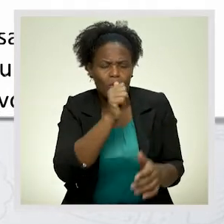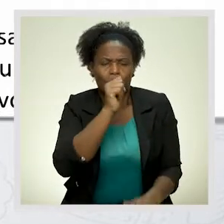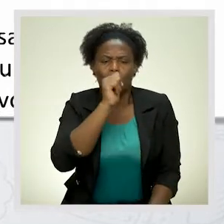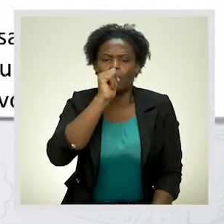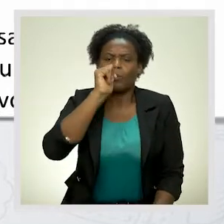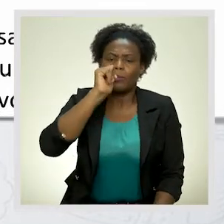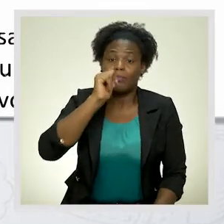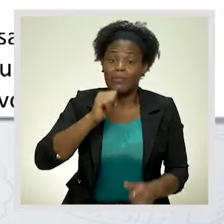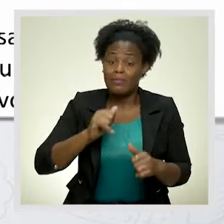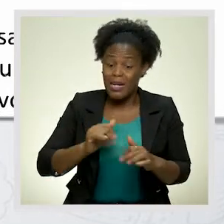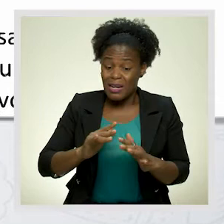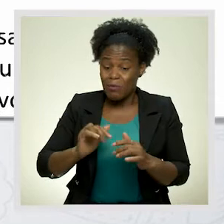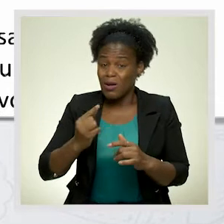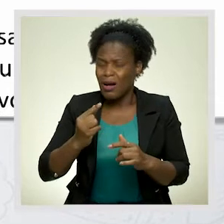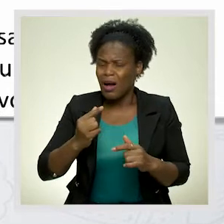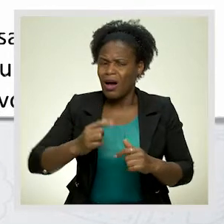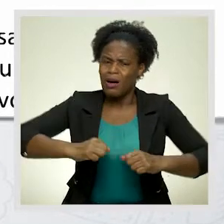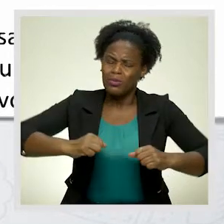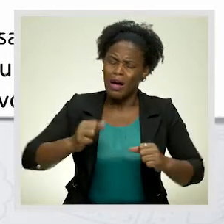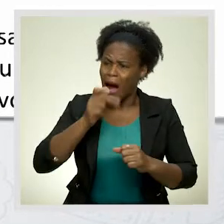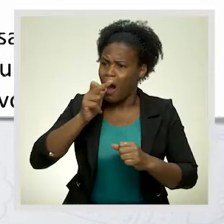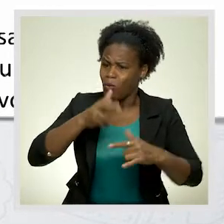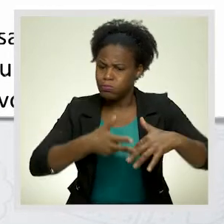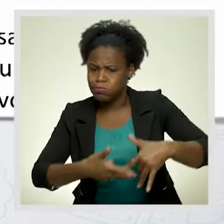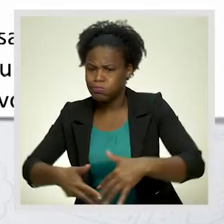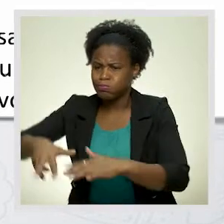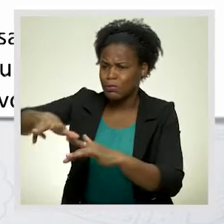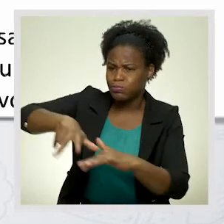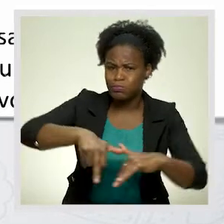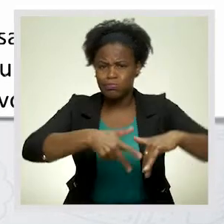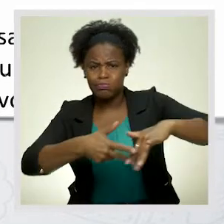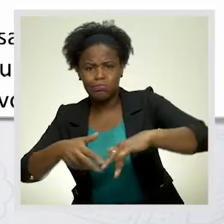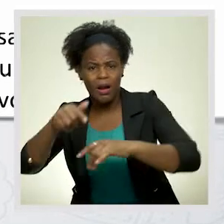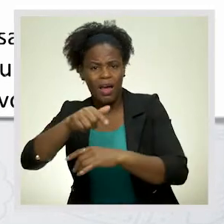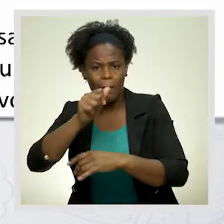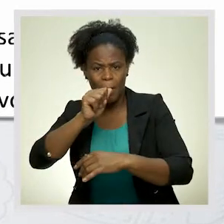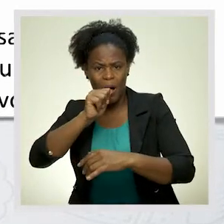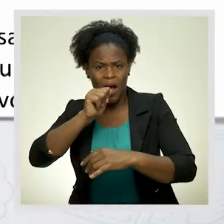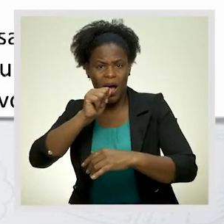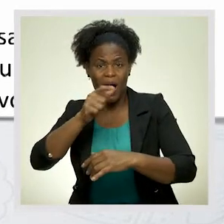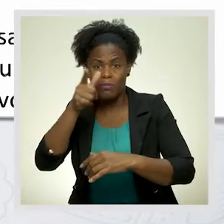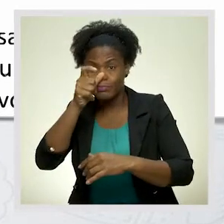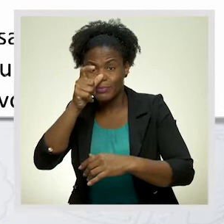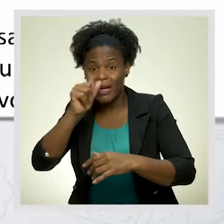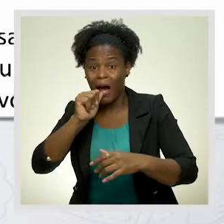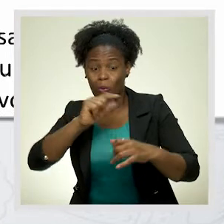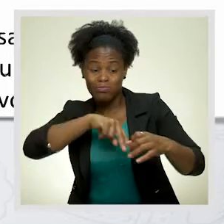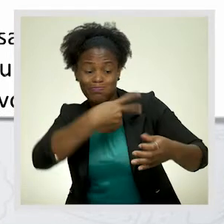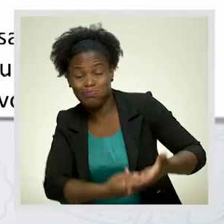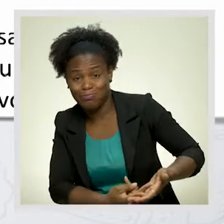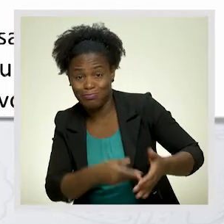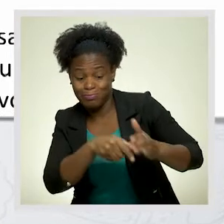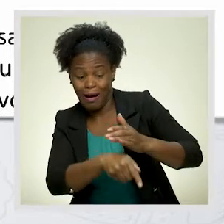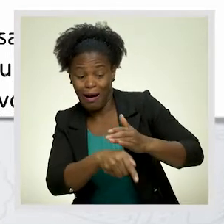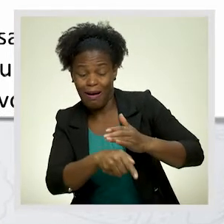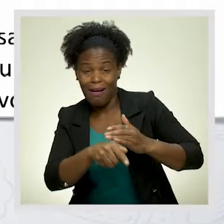Porém, devido ao bater constante da água que ele bebia na margem, ela acabou por cair dentro do lago.